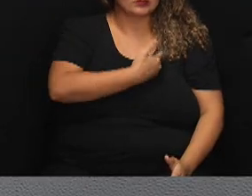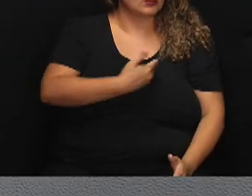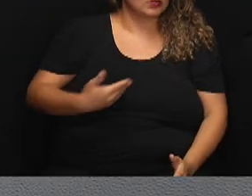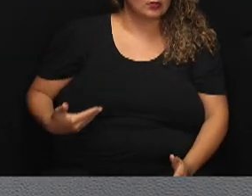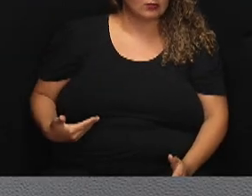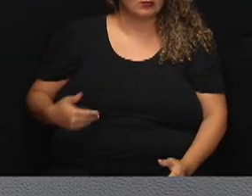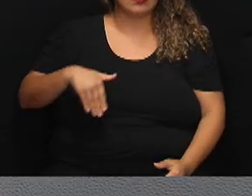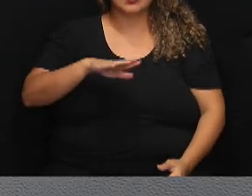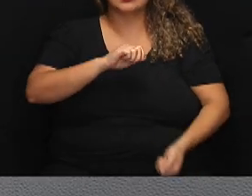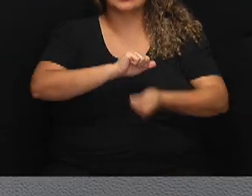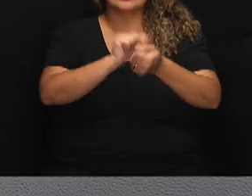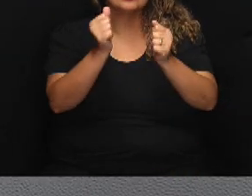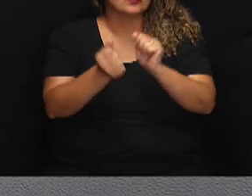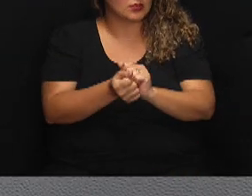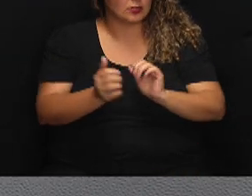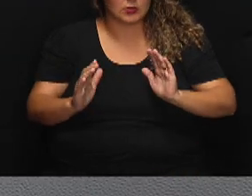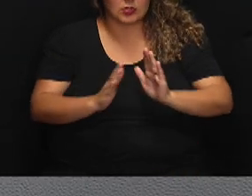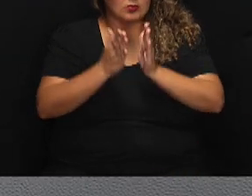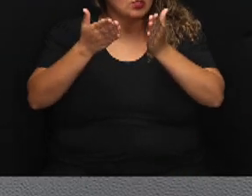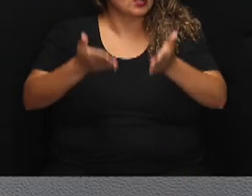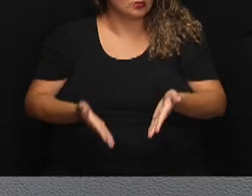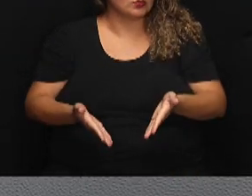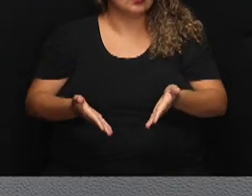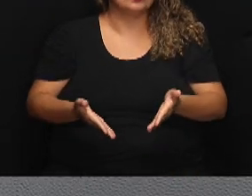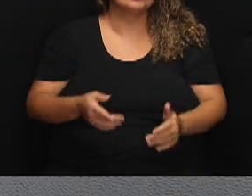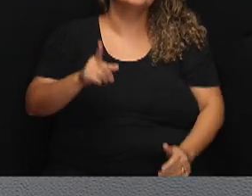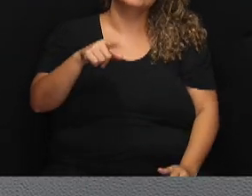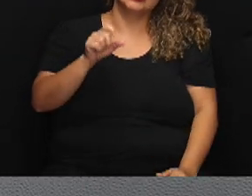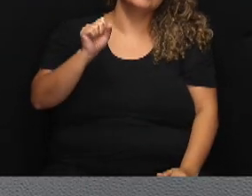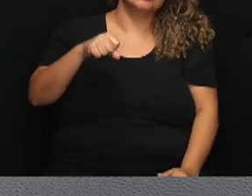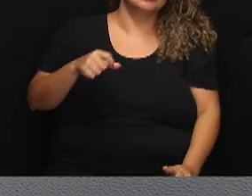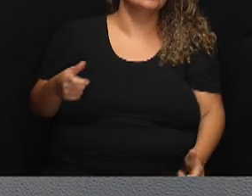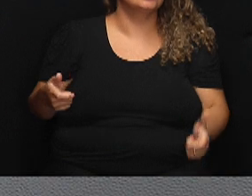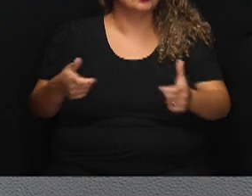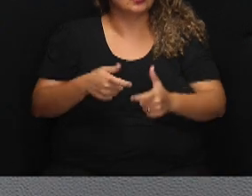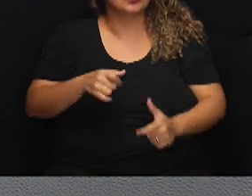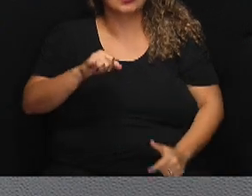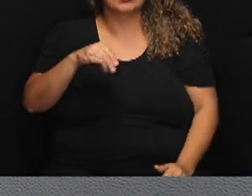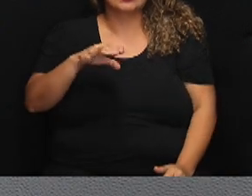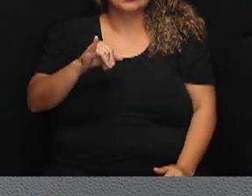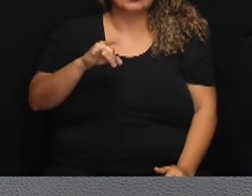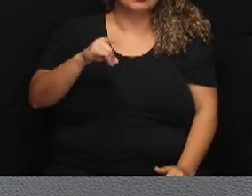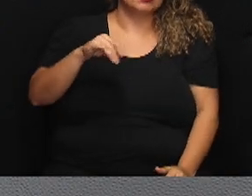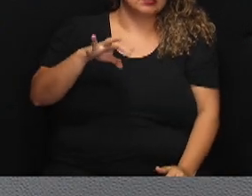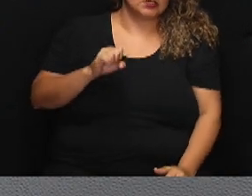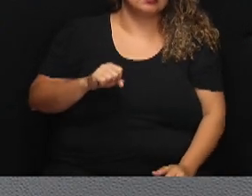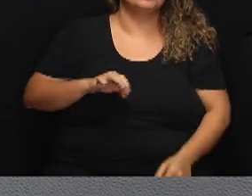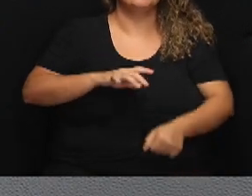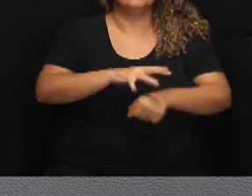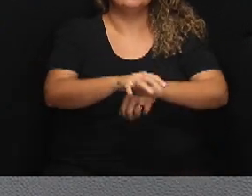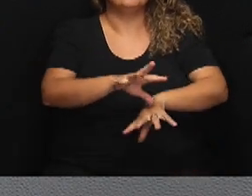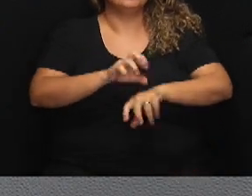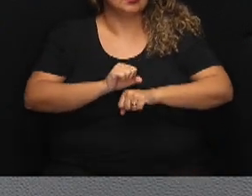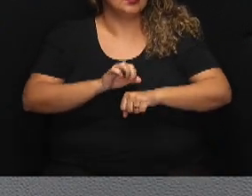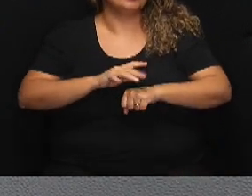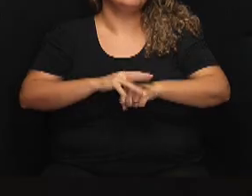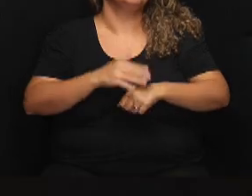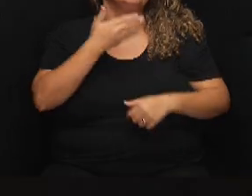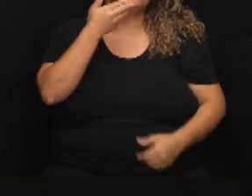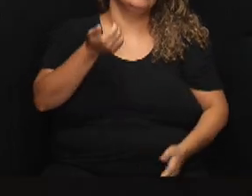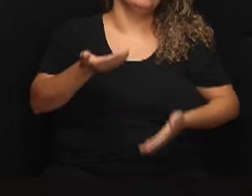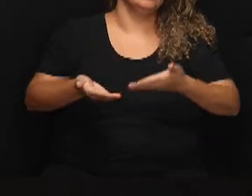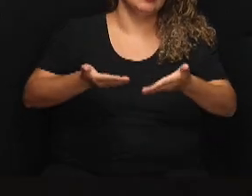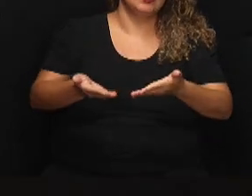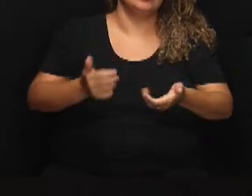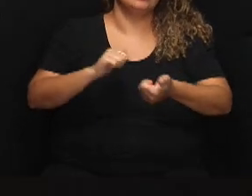mais adequadas para esse enfrentamento e aí sim diminuir a incidência de infecções e melhorar o tratamento e